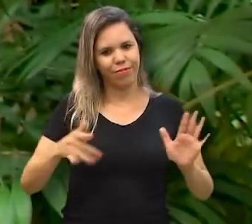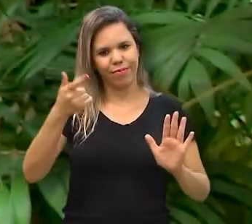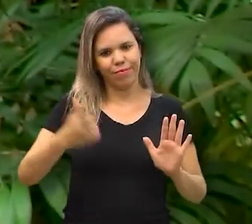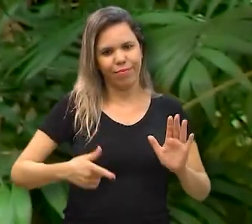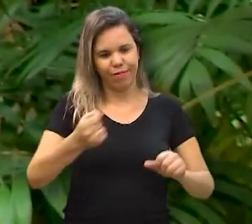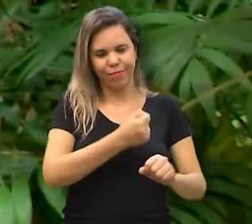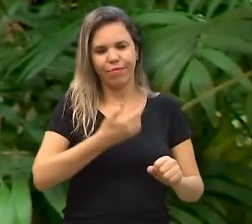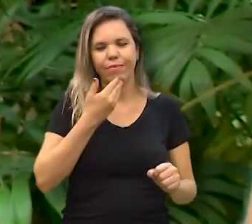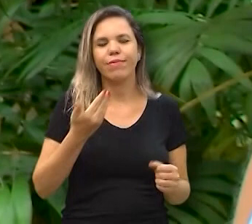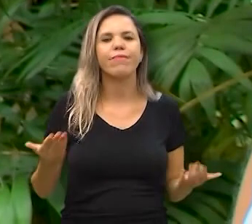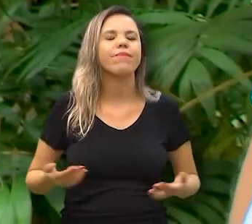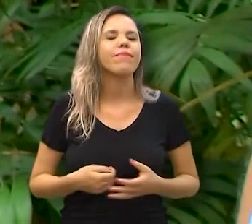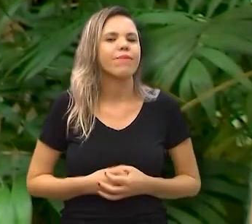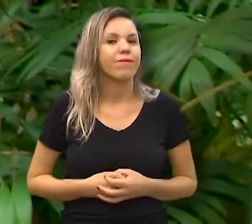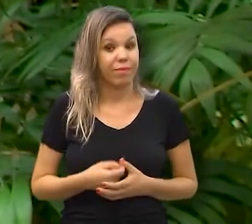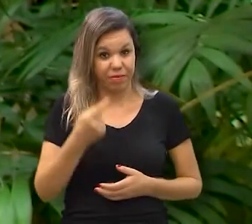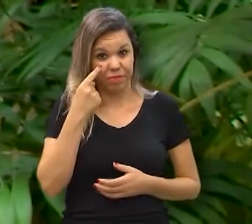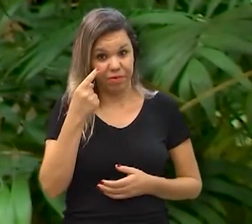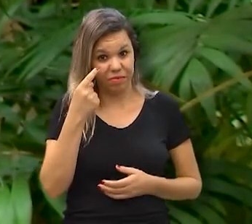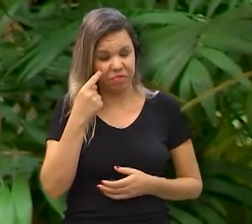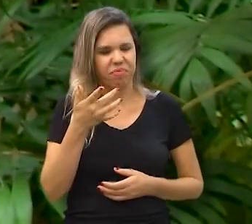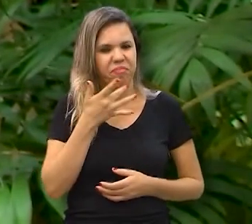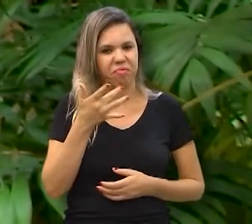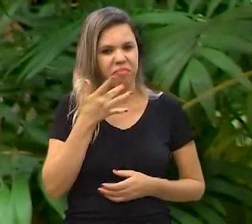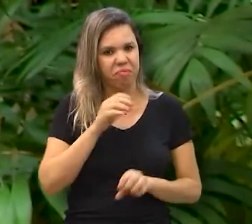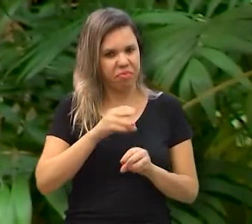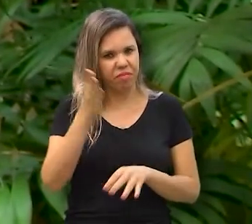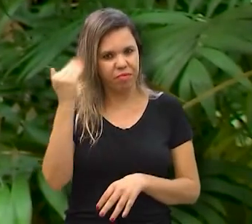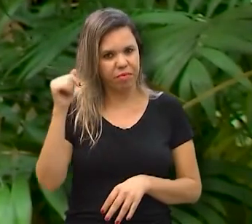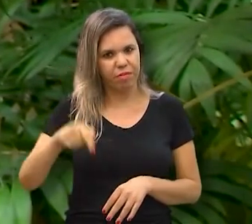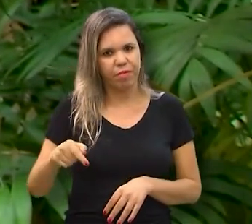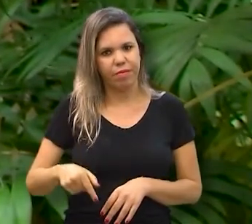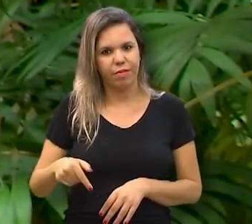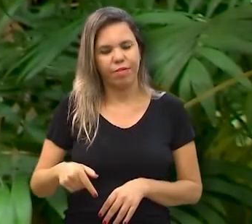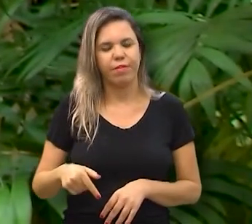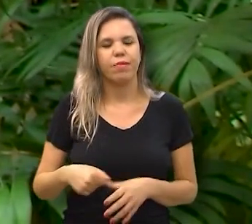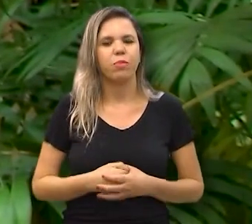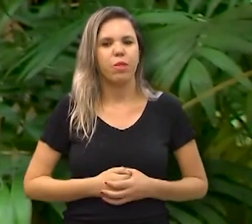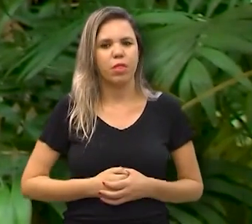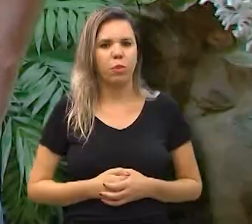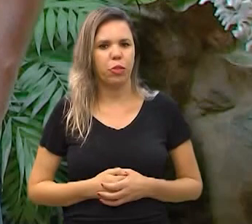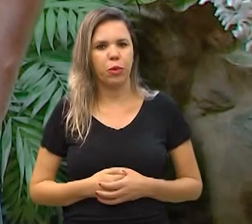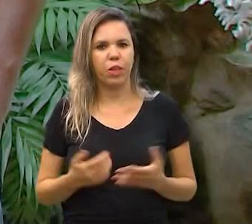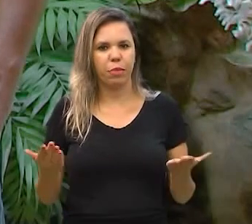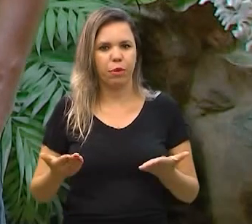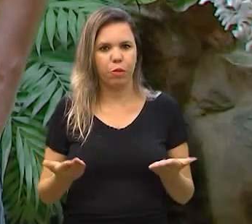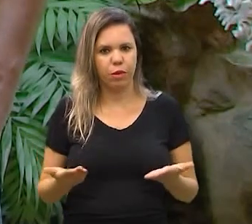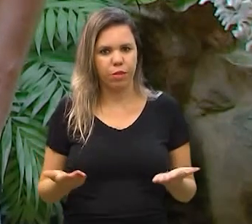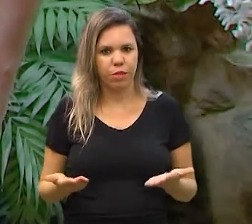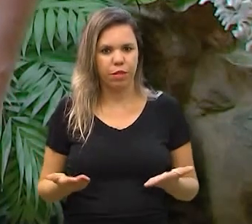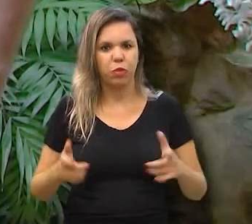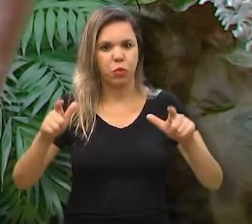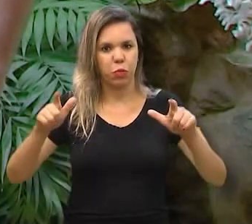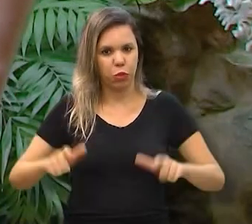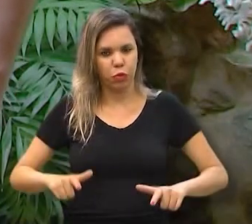Olá, mais uma edição do Cozinha Fácil no ar. E olha só, receita gostosa você já sabe, é aqui com a gente. E hoje nós